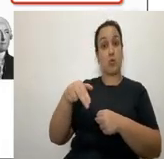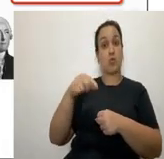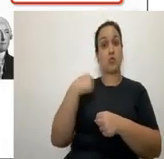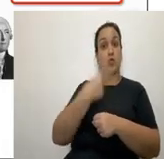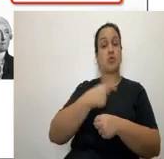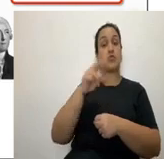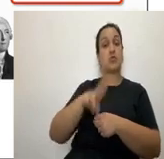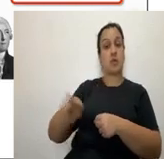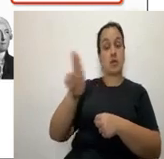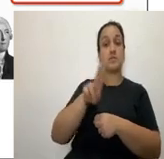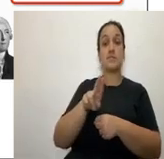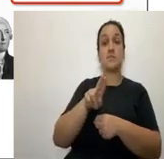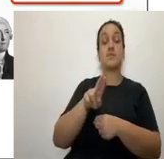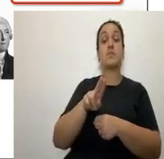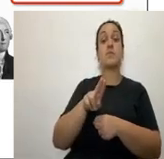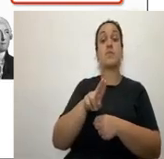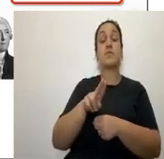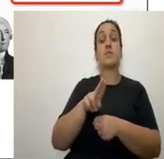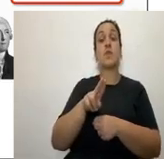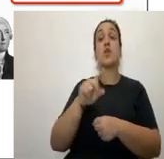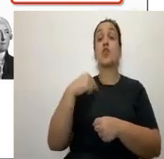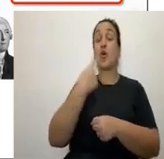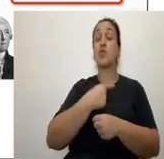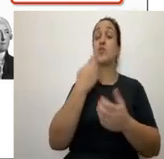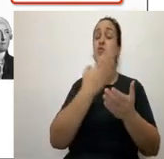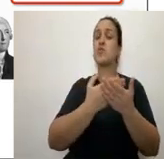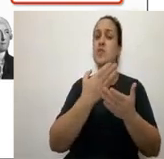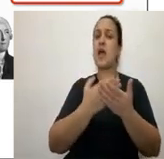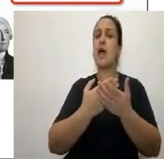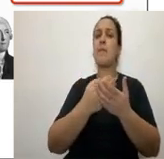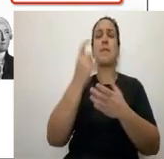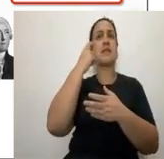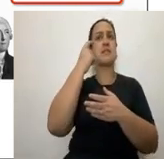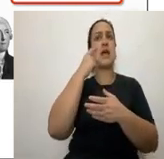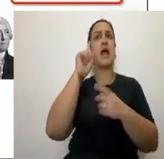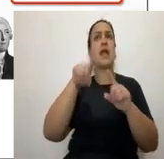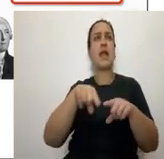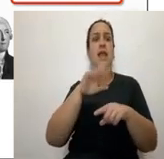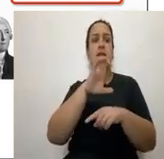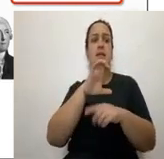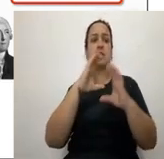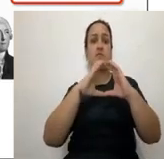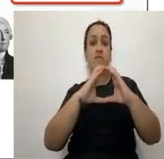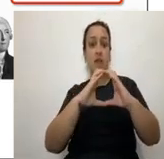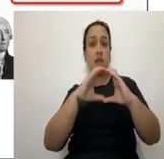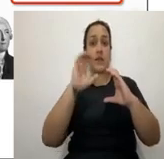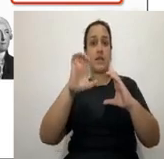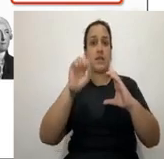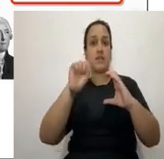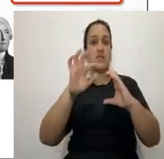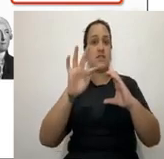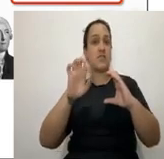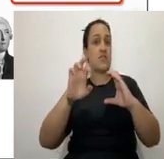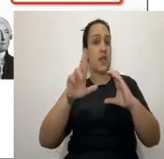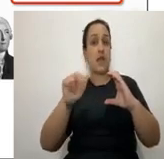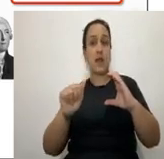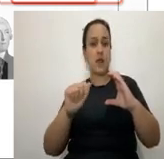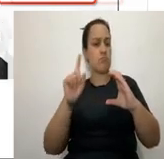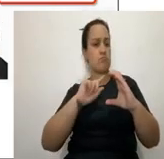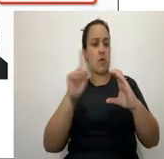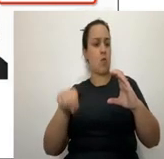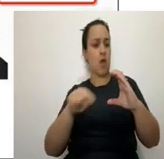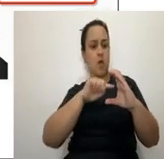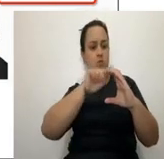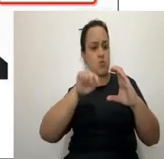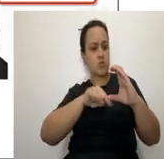de Dalton, que dependendo do que a gente vai estudar, a gente vai considerar eles como esferas, mas a gente já sabe